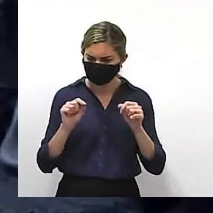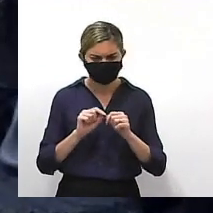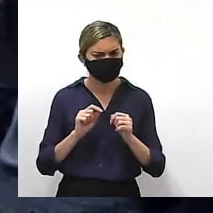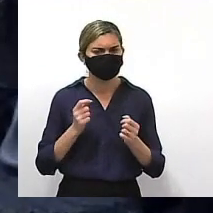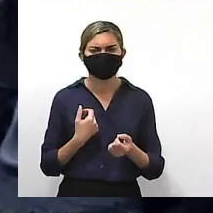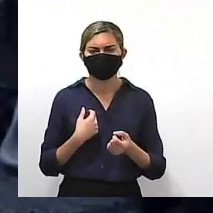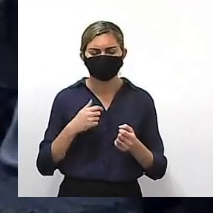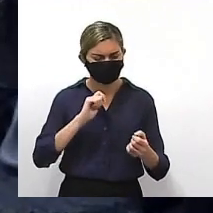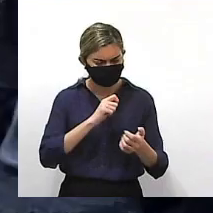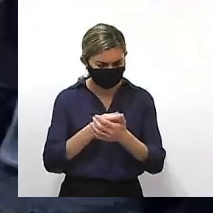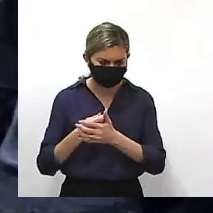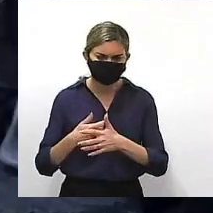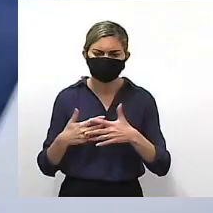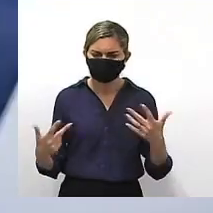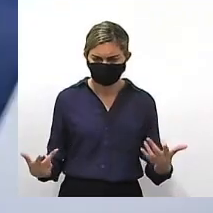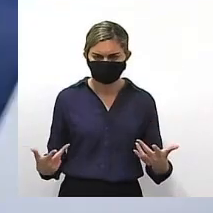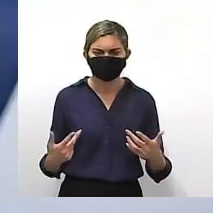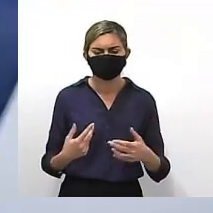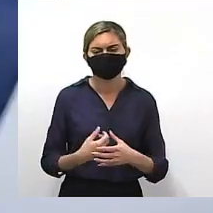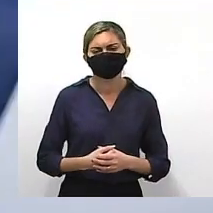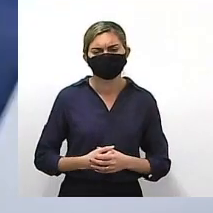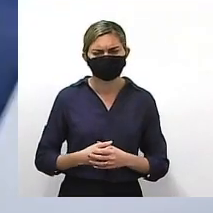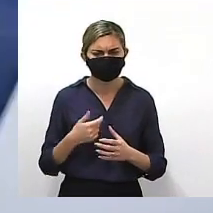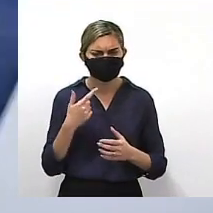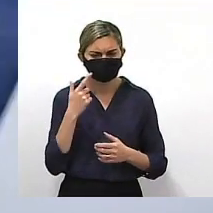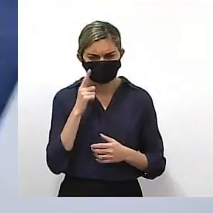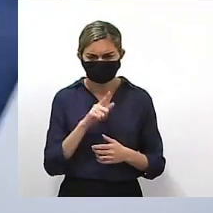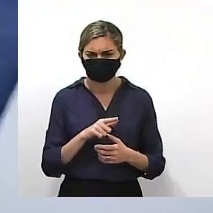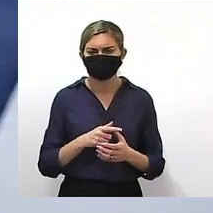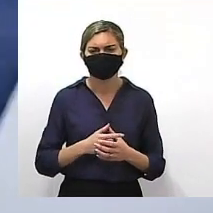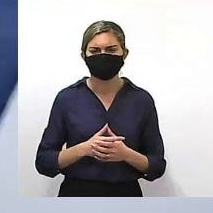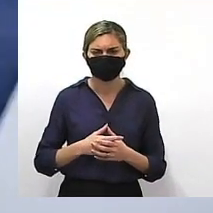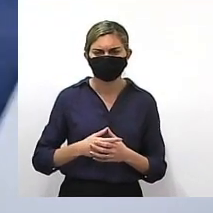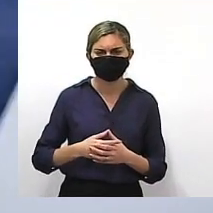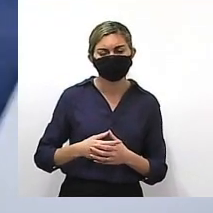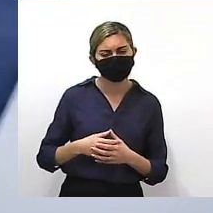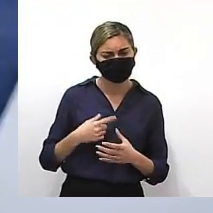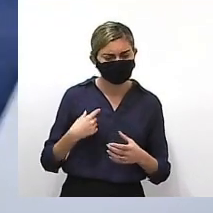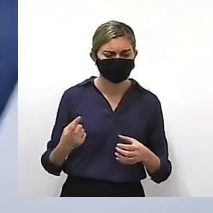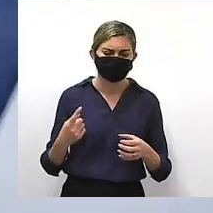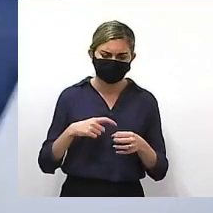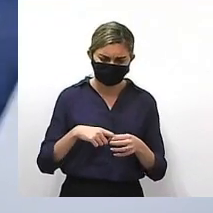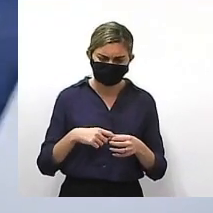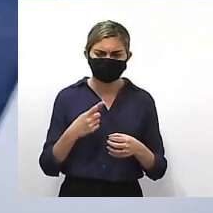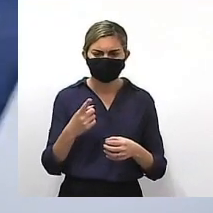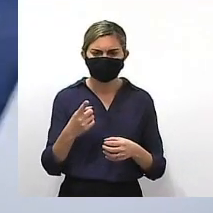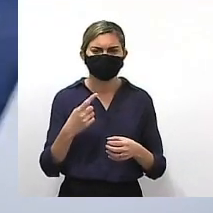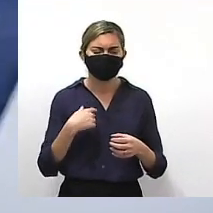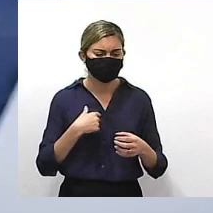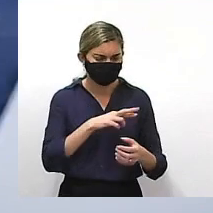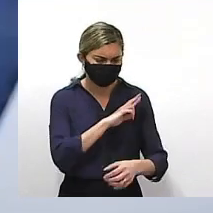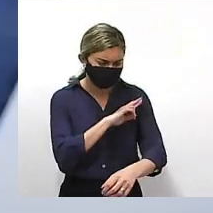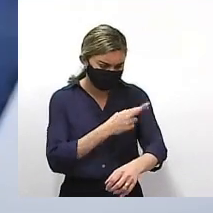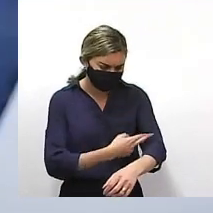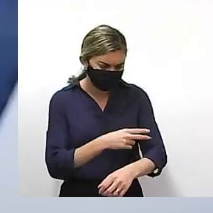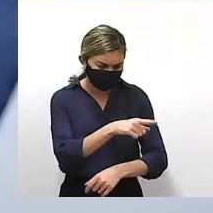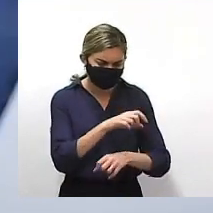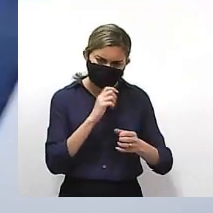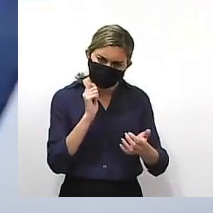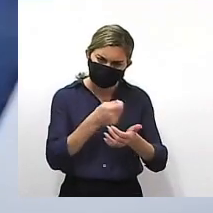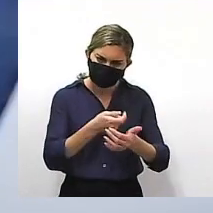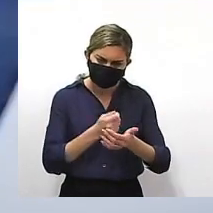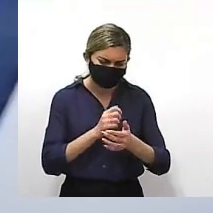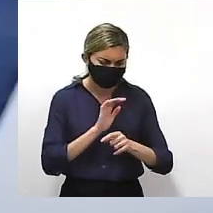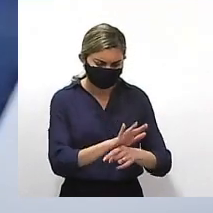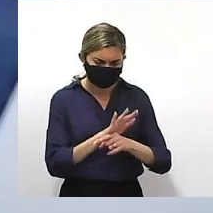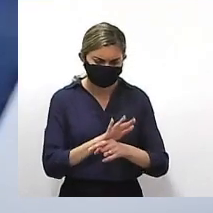camarão. Paguei quando ela era pequena, com 6 anos, dela que ela saiu da creche com 5 anos. Botei Botei ela no reforço, paguei o reforço para ela,